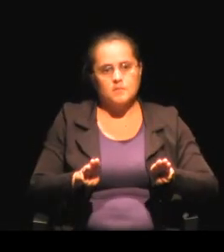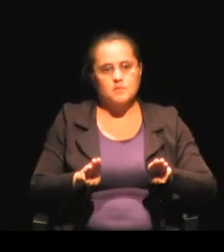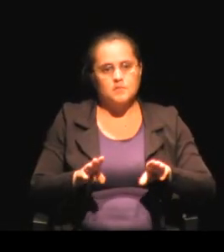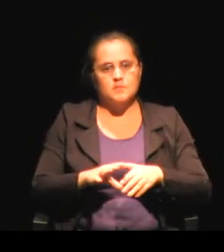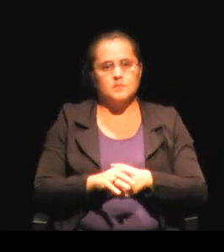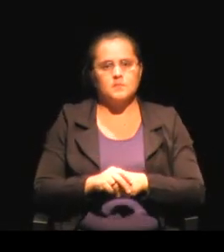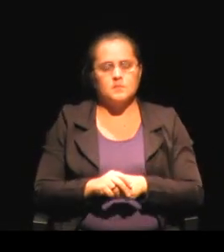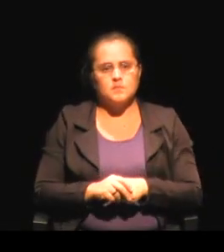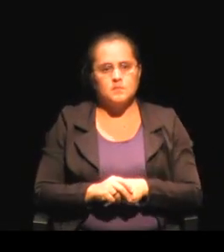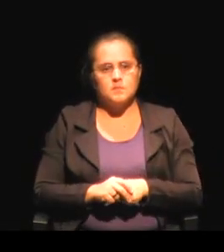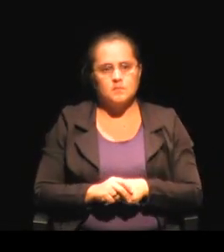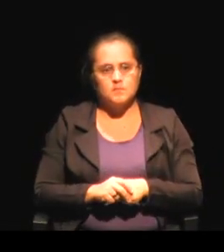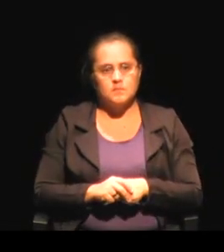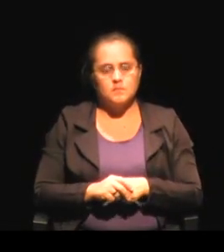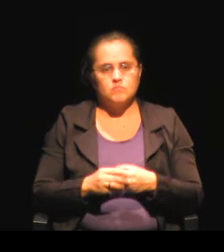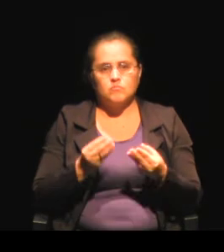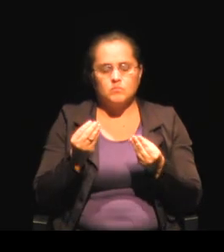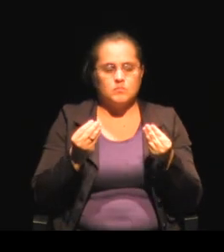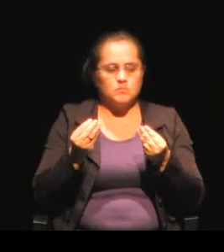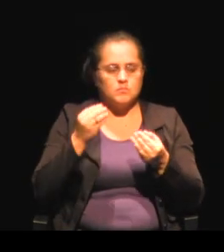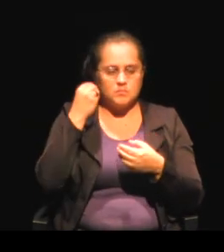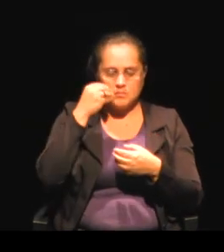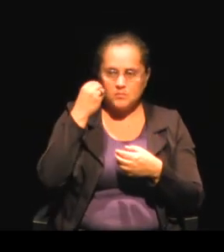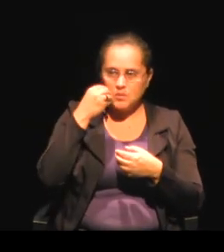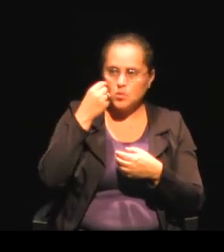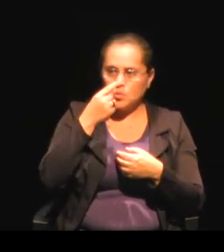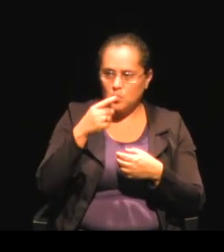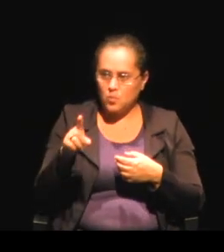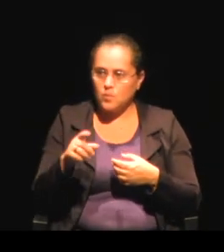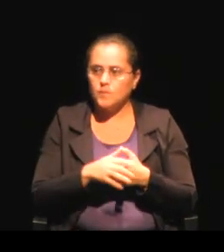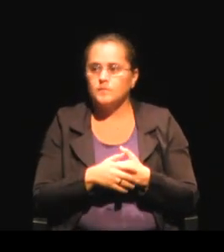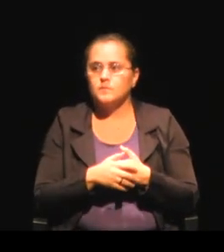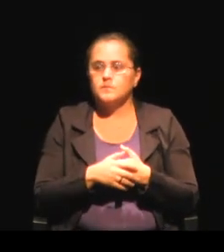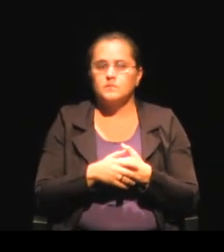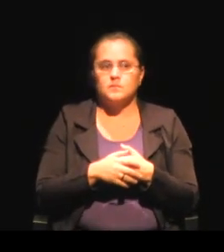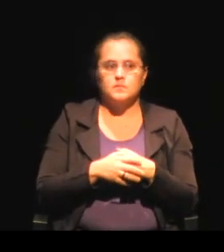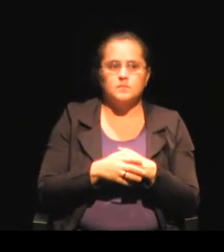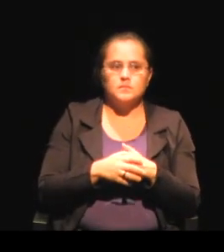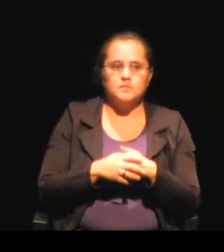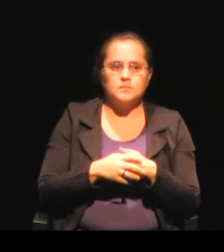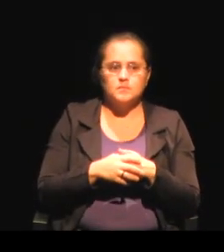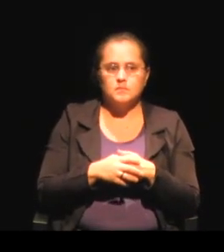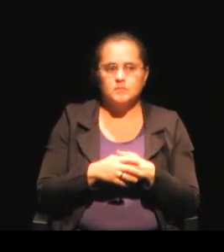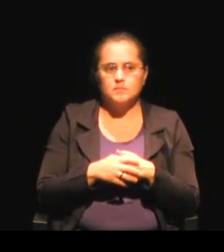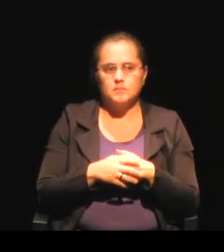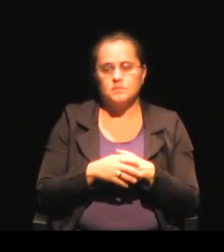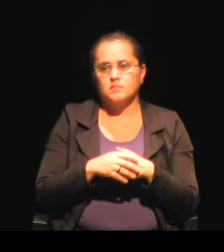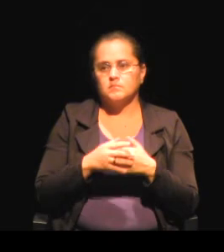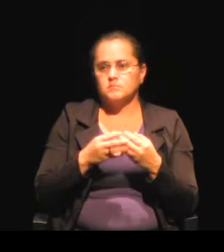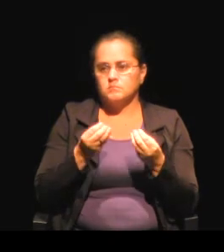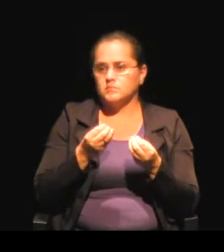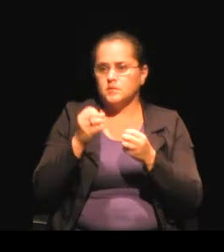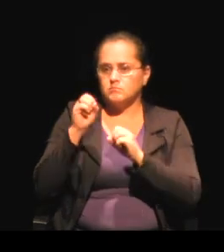uns bunkers, porque é muito melhor do ponto de vista acústico. A cidade hoje é muito mais barulhenta do que era antes. E a sala